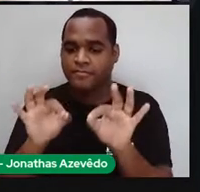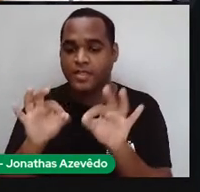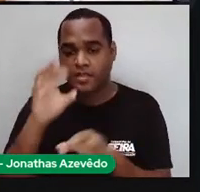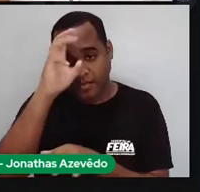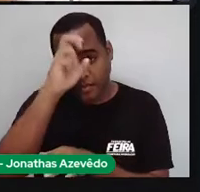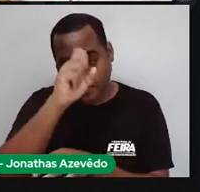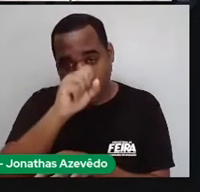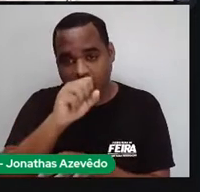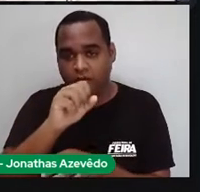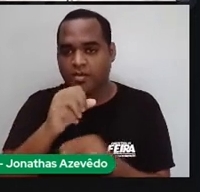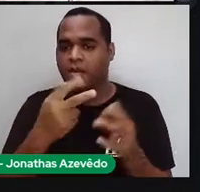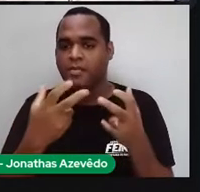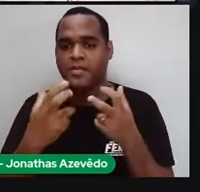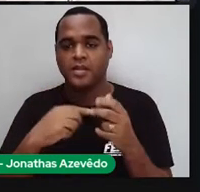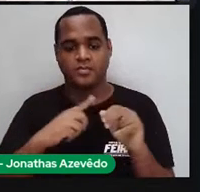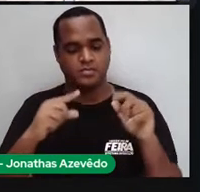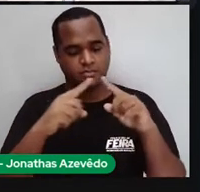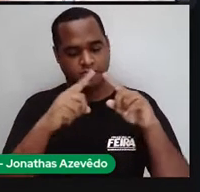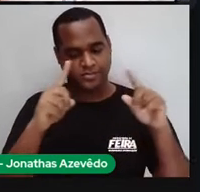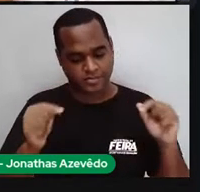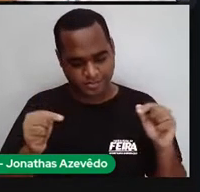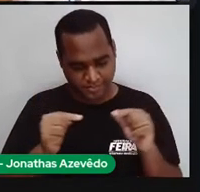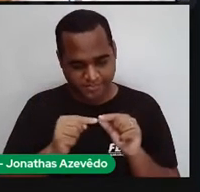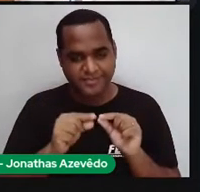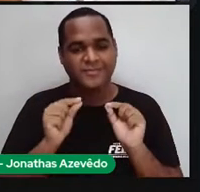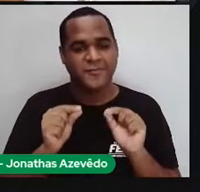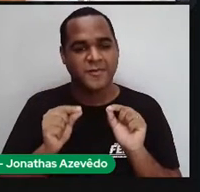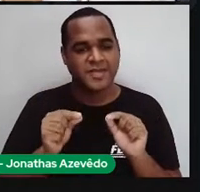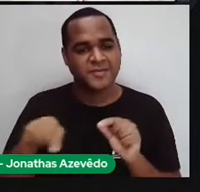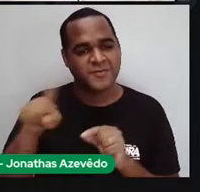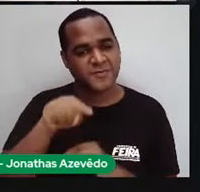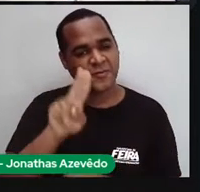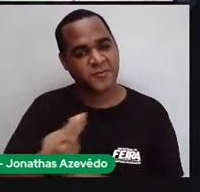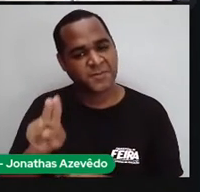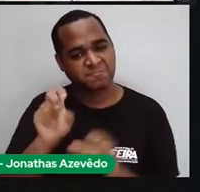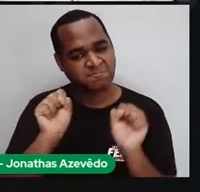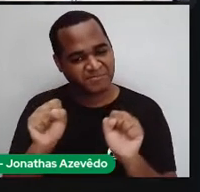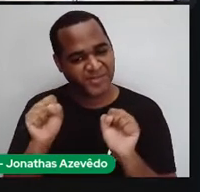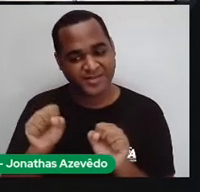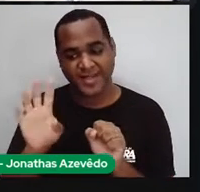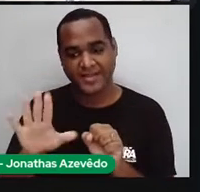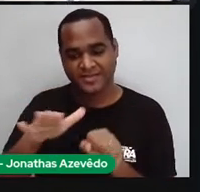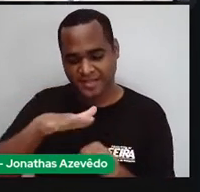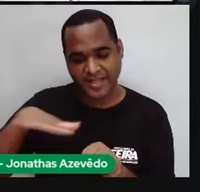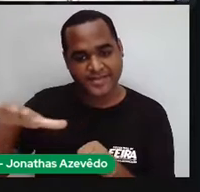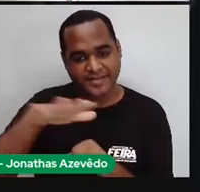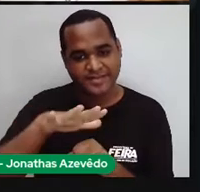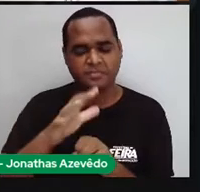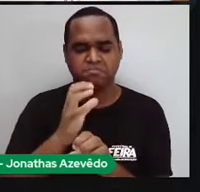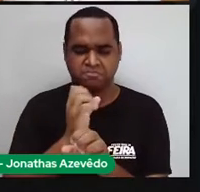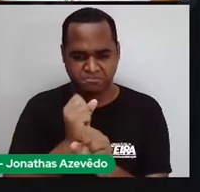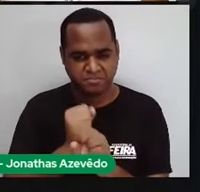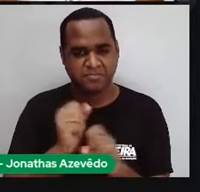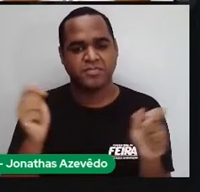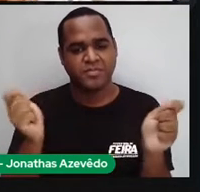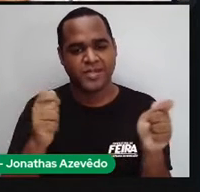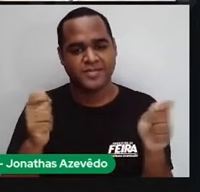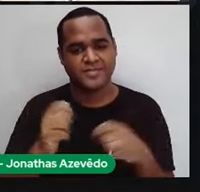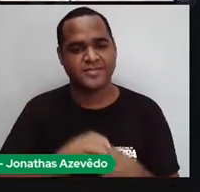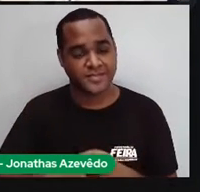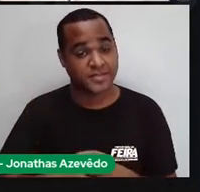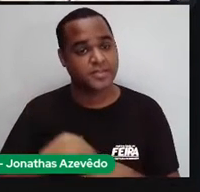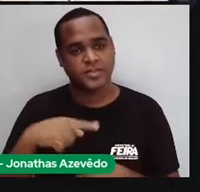ali tem um quadrado ali dá para usar a área do quadrado certo que quando a gente